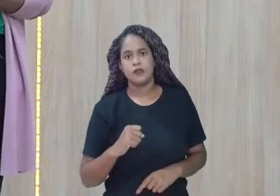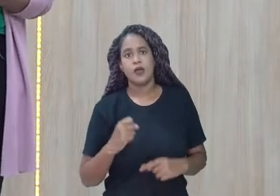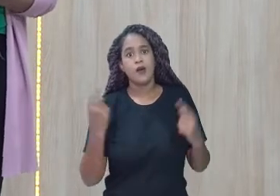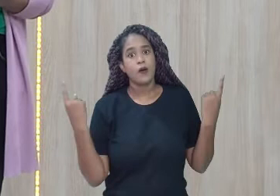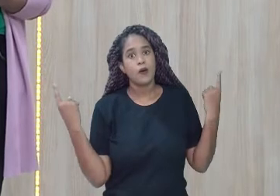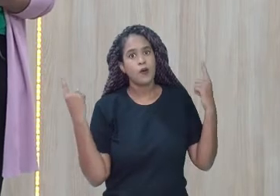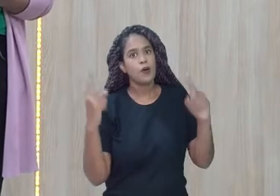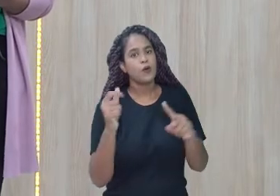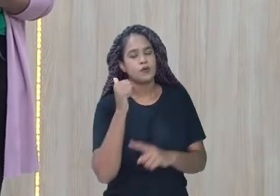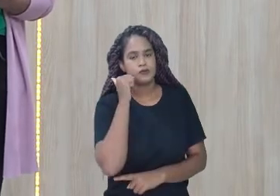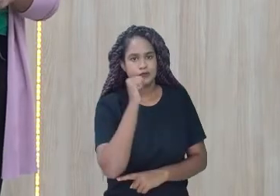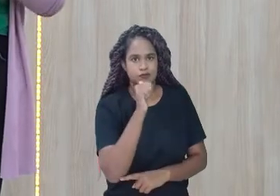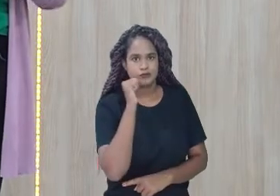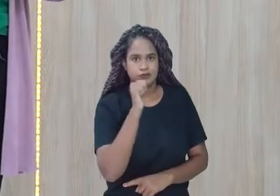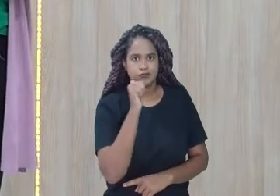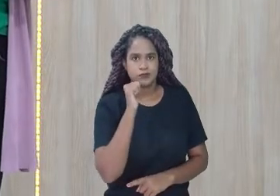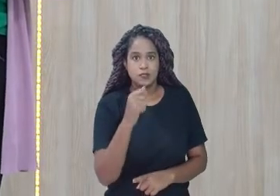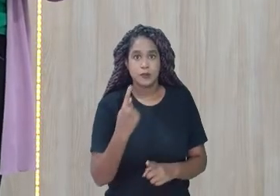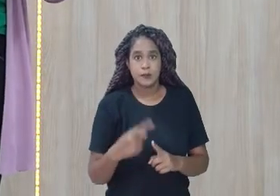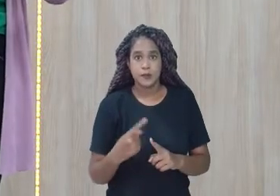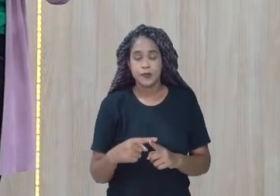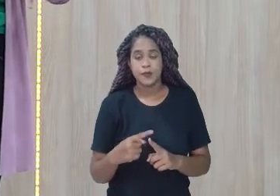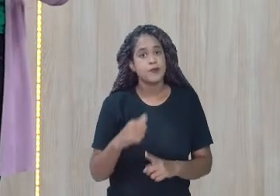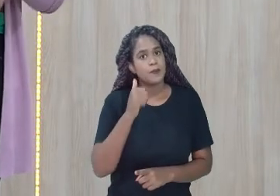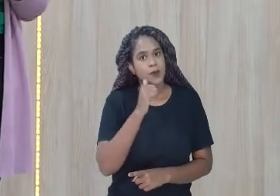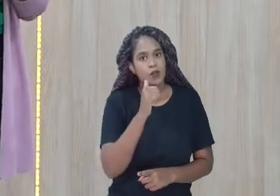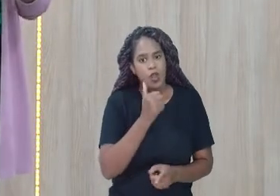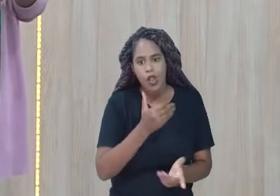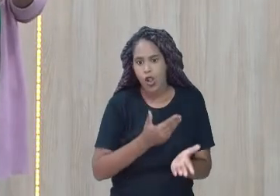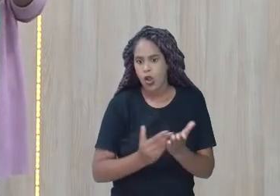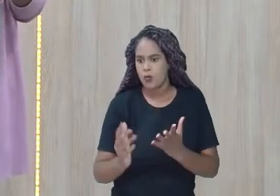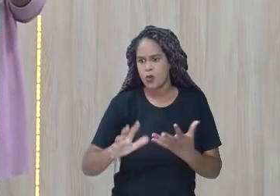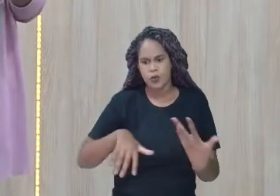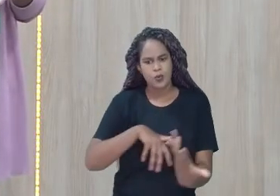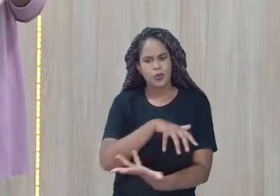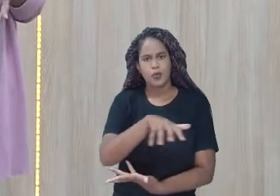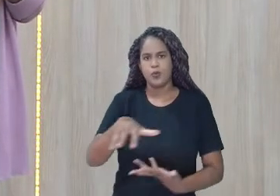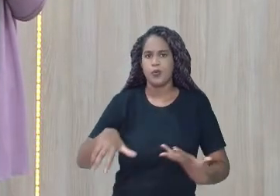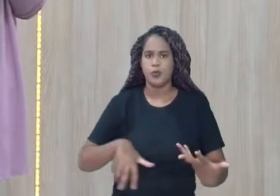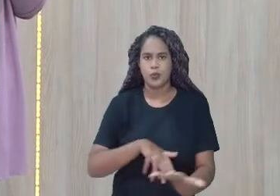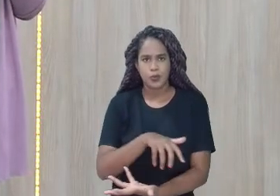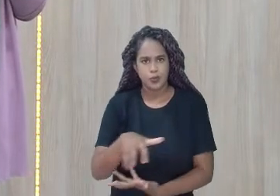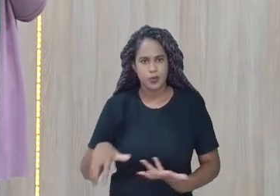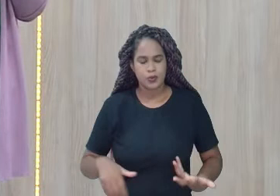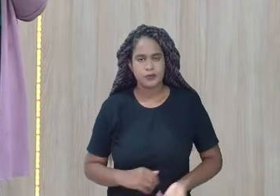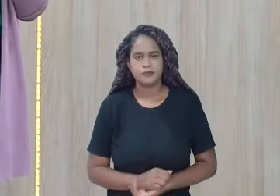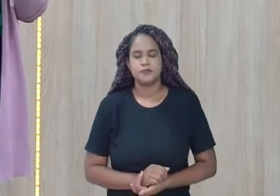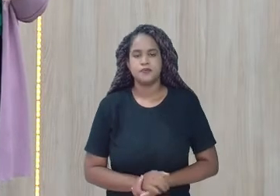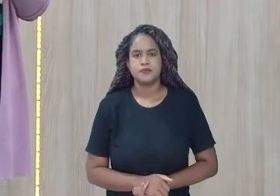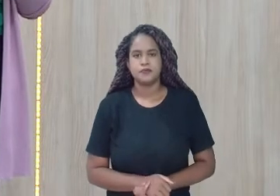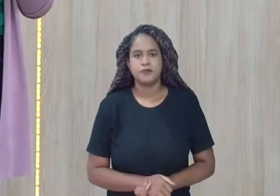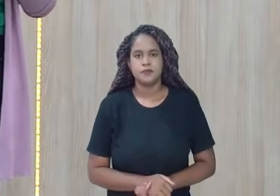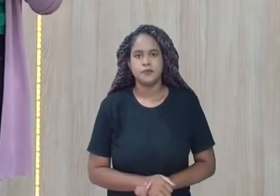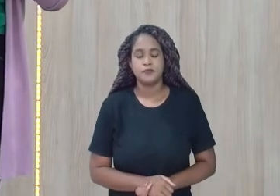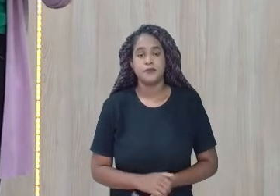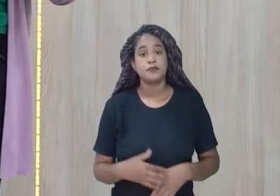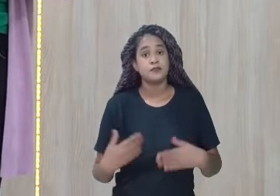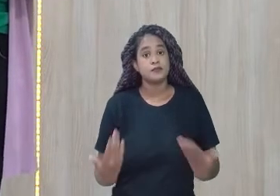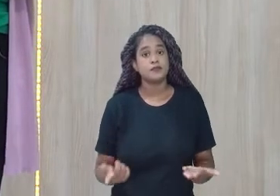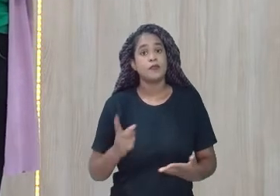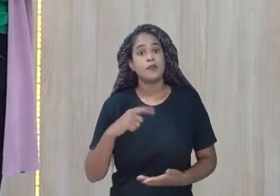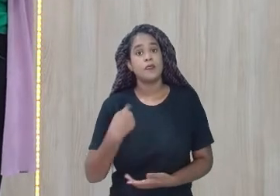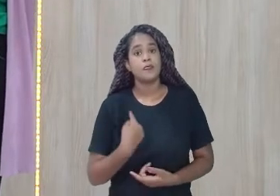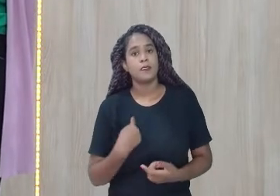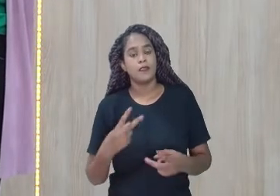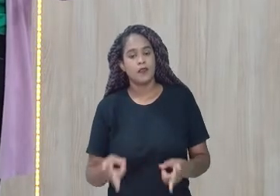contra a mulher, que tinha dado início àquela situação constrangedora, né? Aquela situação inconveniente. Então, aqui a gente percebe